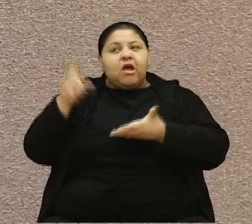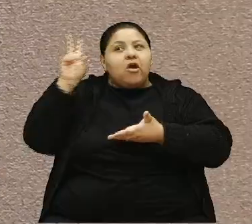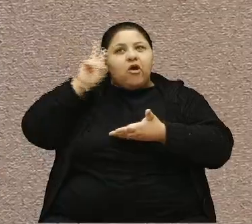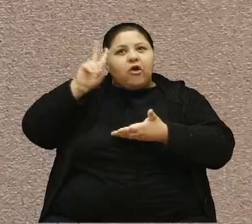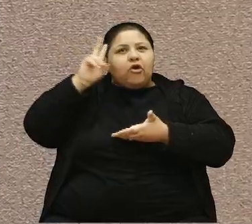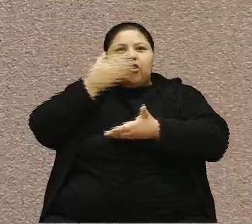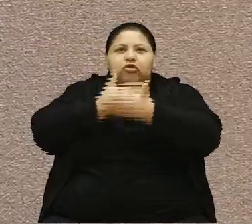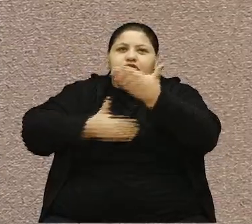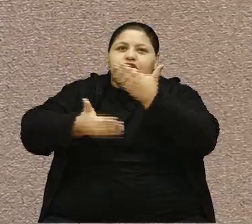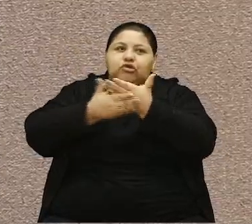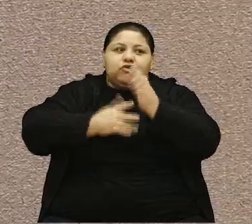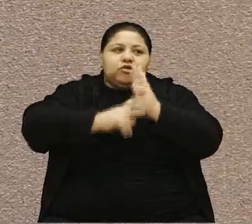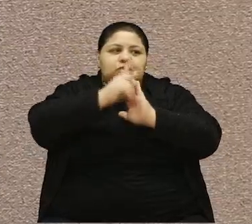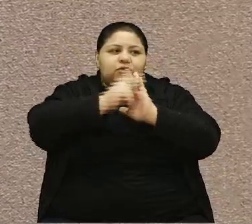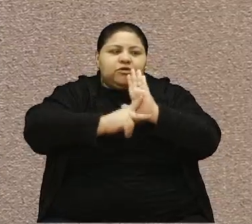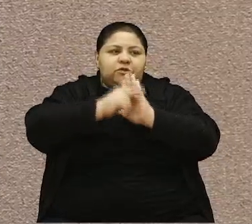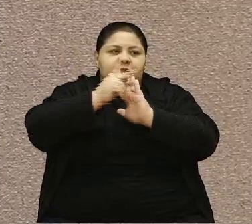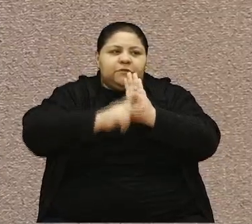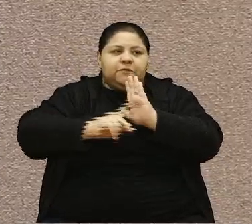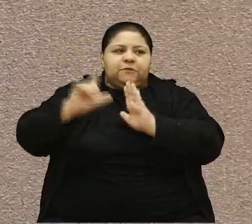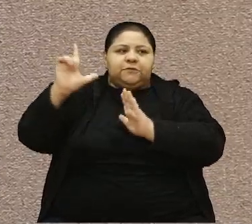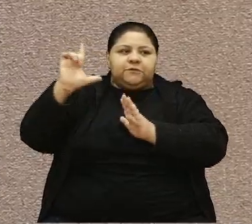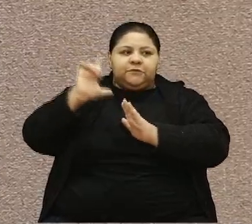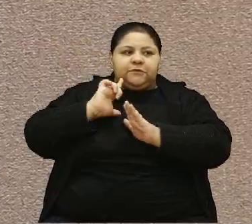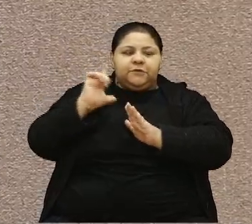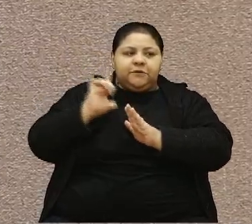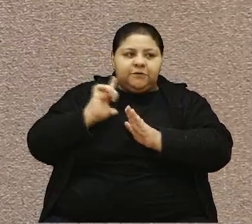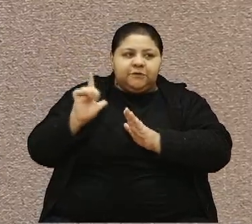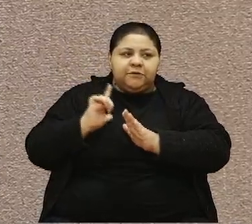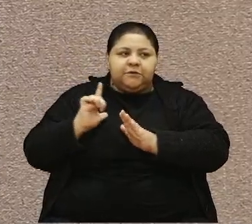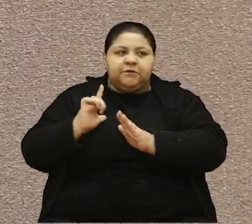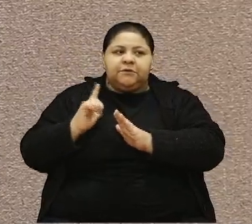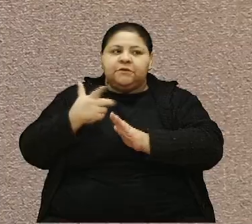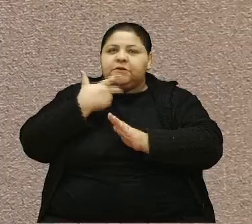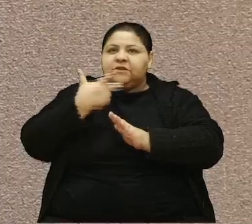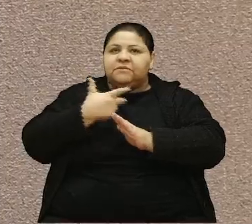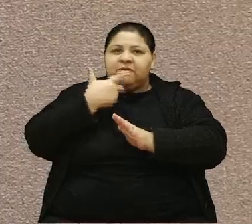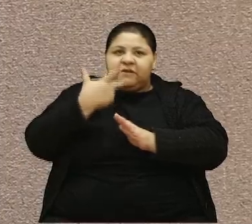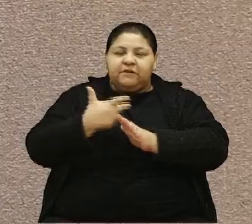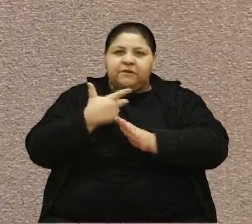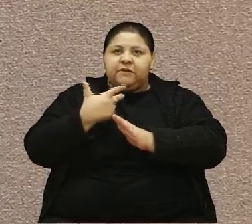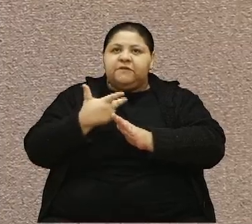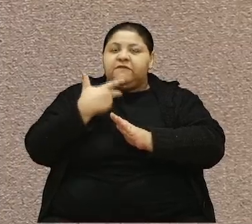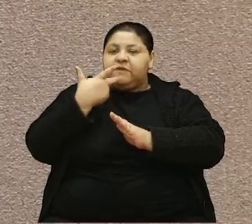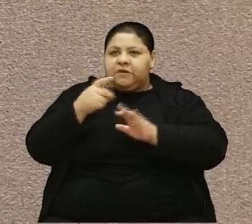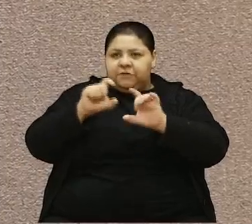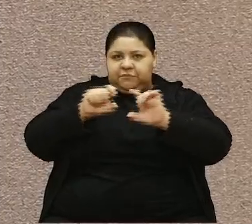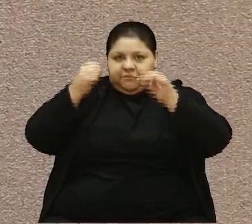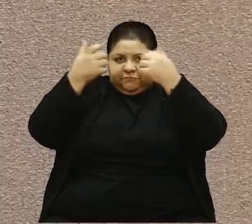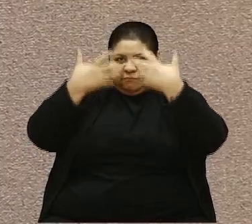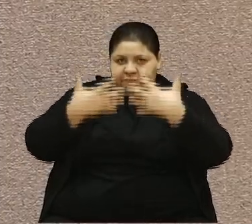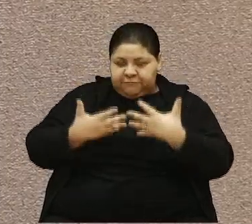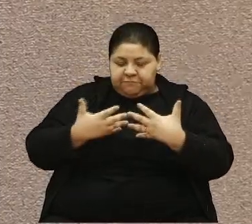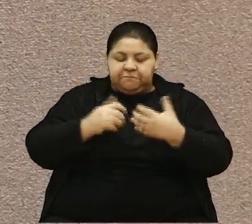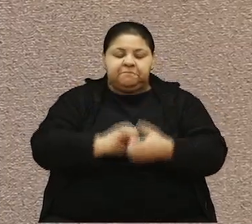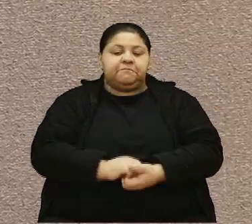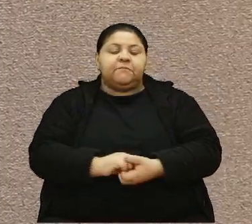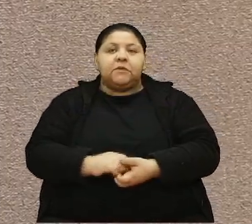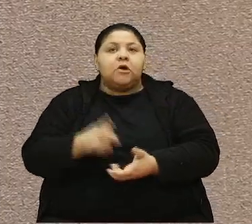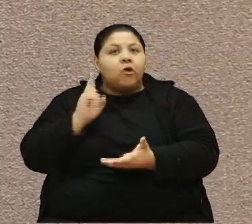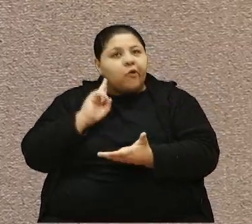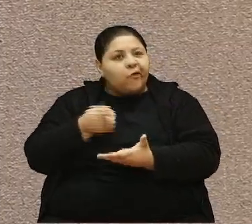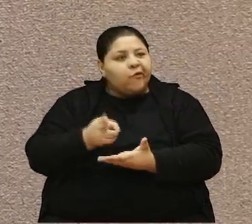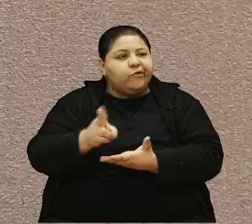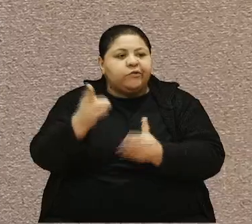os projetos que ele tem contribuído com o nosso município. E nas palavras que eu proferi a ele, dizia: Matheus, continue com o